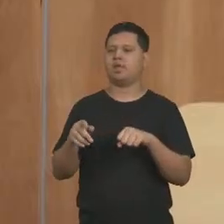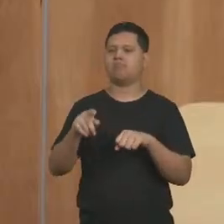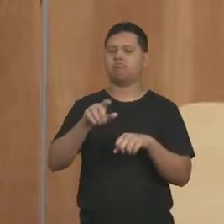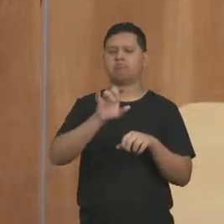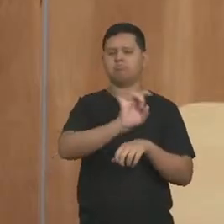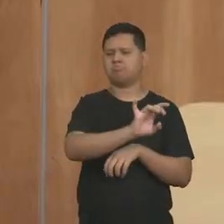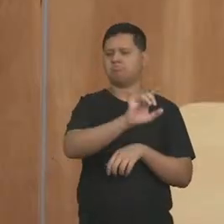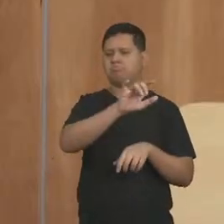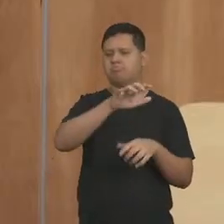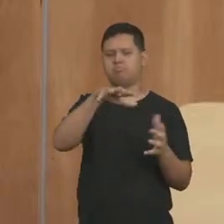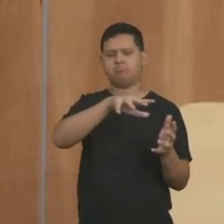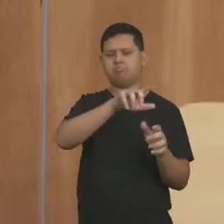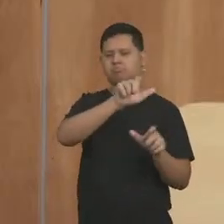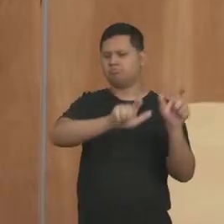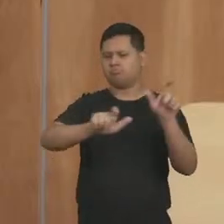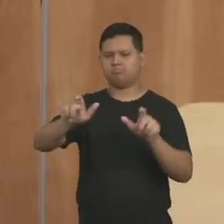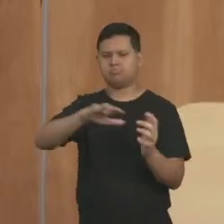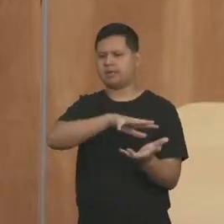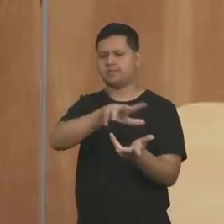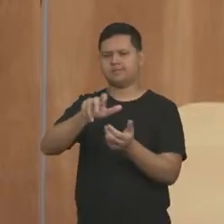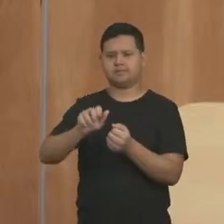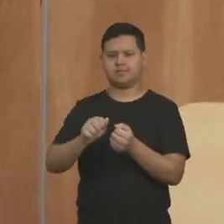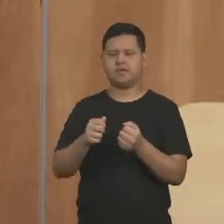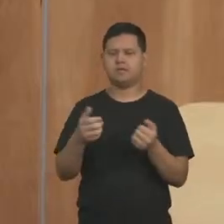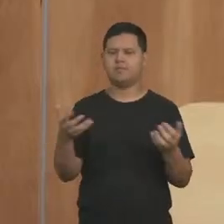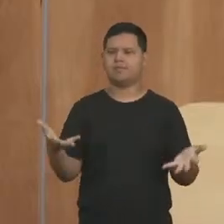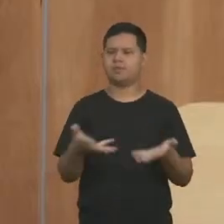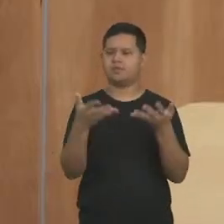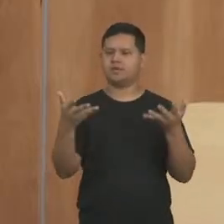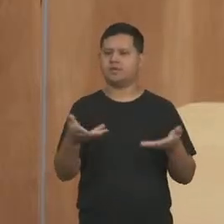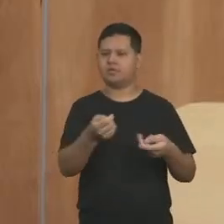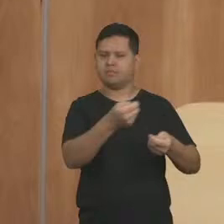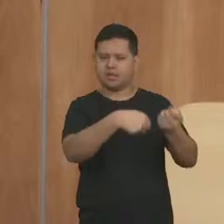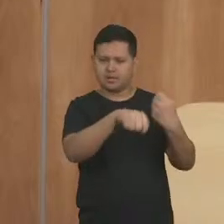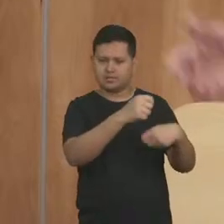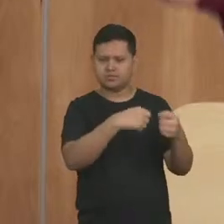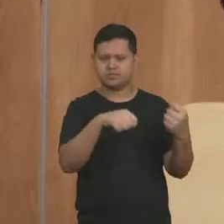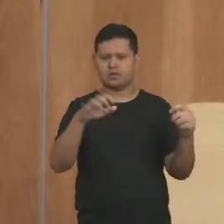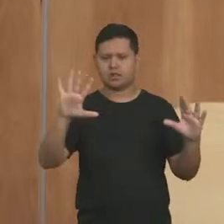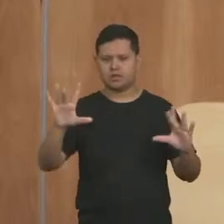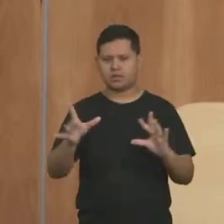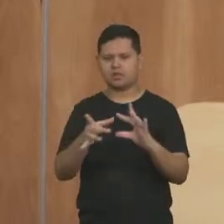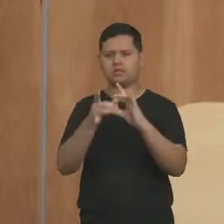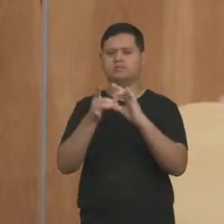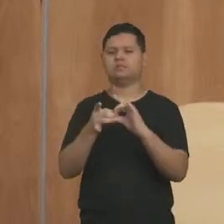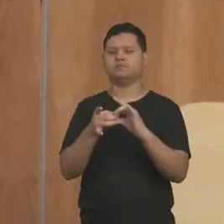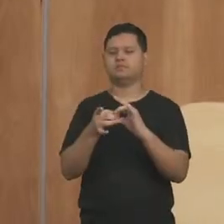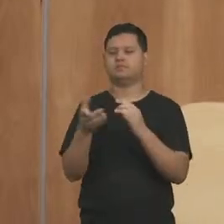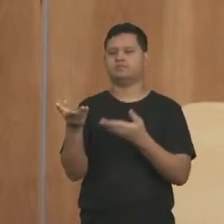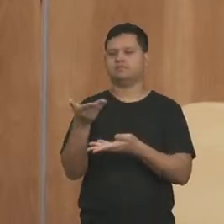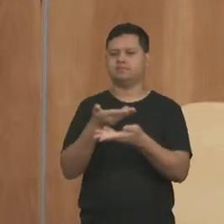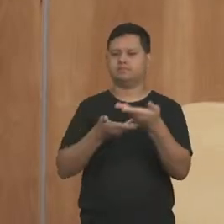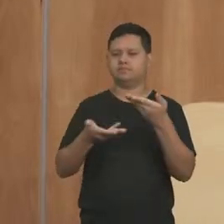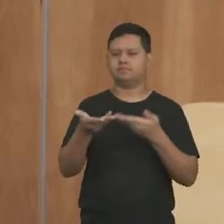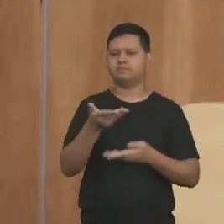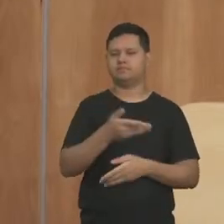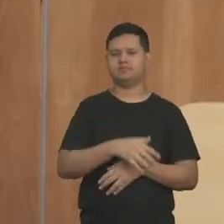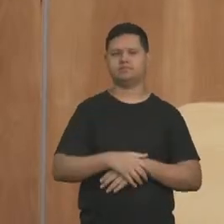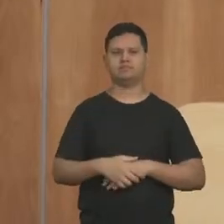humano. Promover uma ecologia integral como eixo transversal do ser